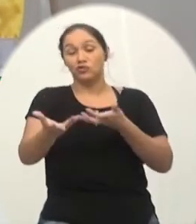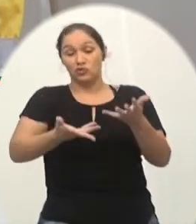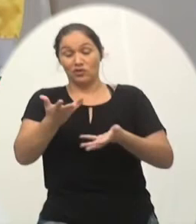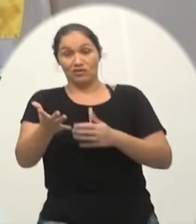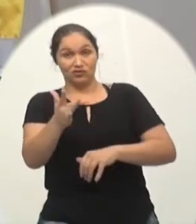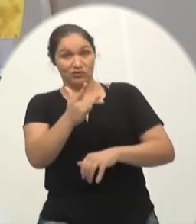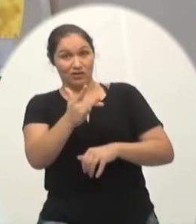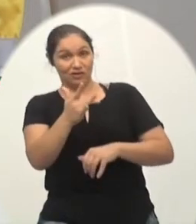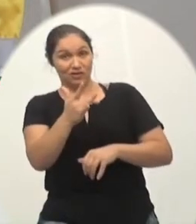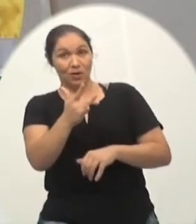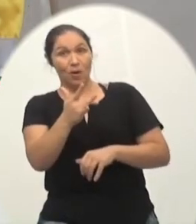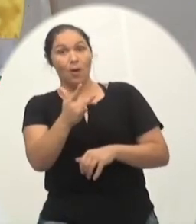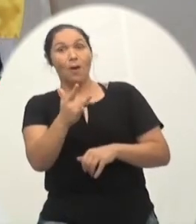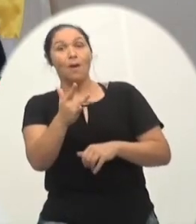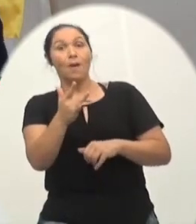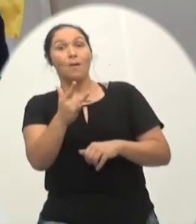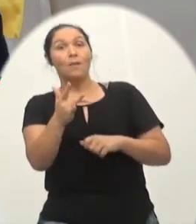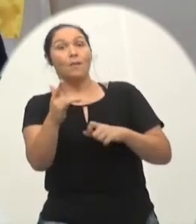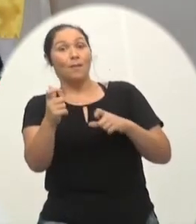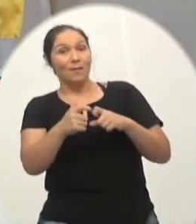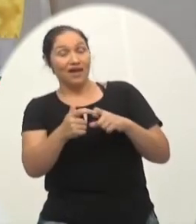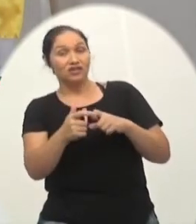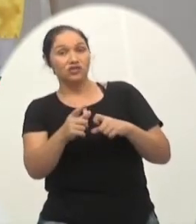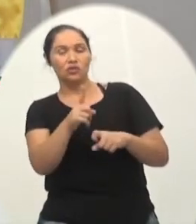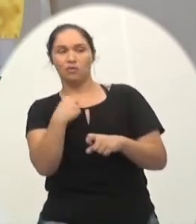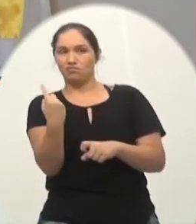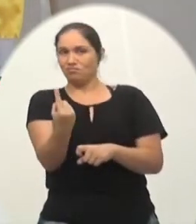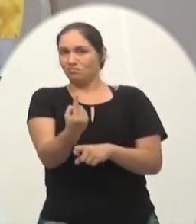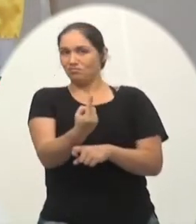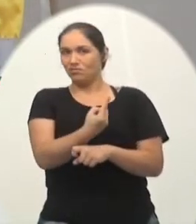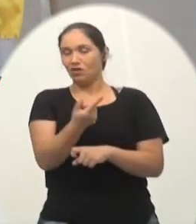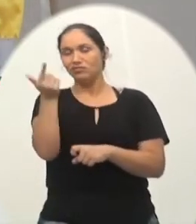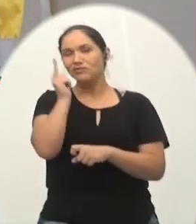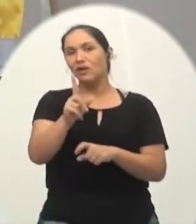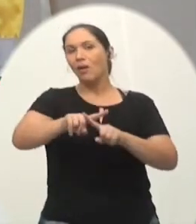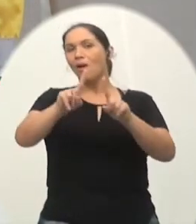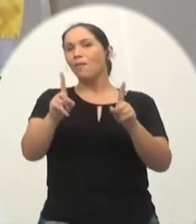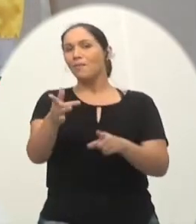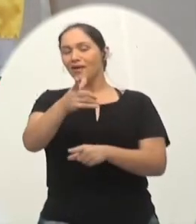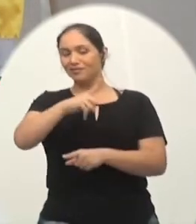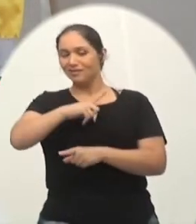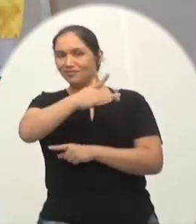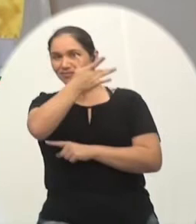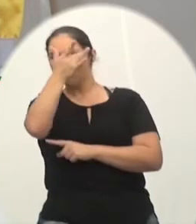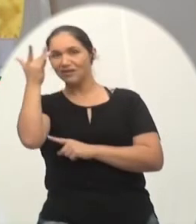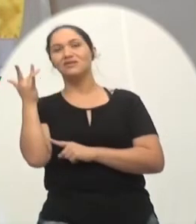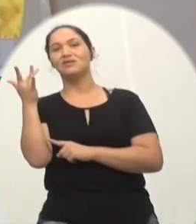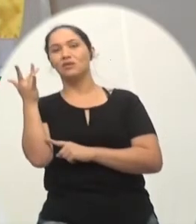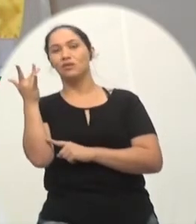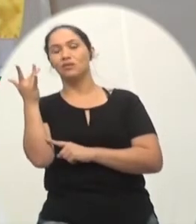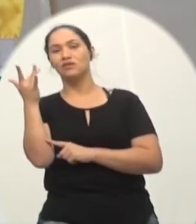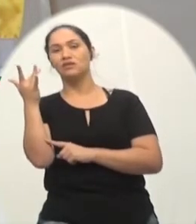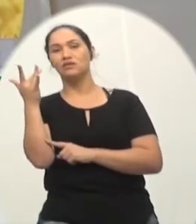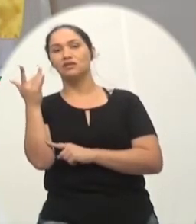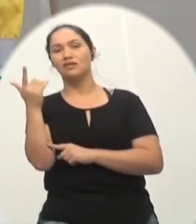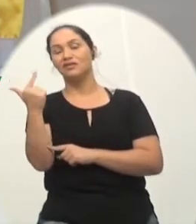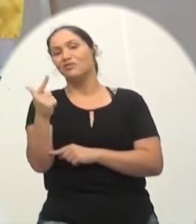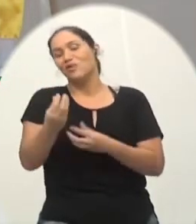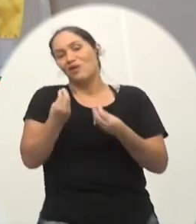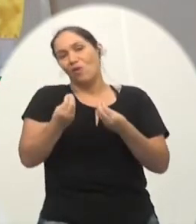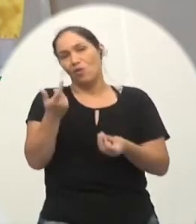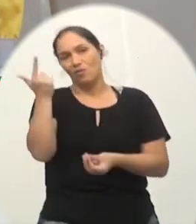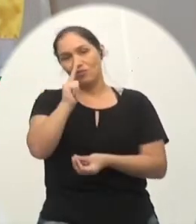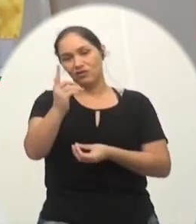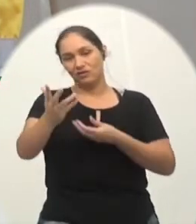temos condições. Agora, tem muitas pessoas na cidade de Criciúma que não precisa. E o prefeito Cléber Salvaro, ele vai ter que colocar dinheiro na saúde para resolver.